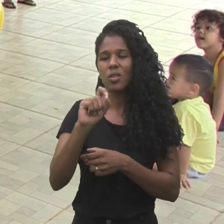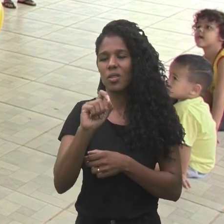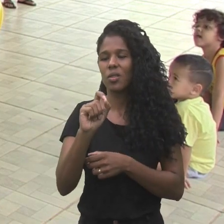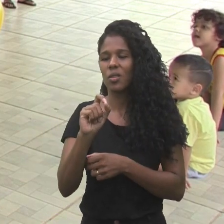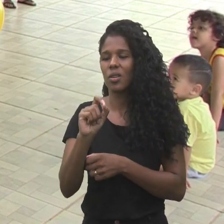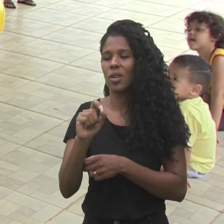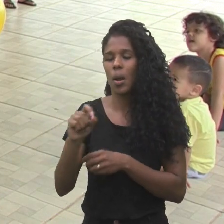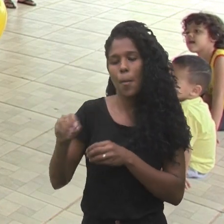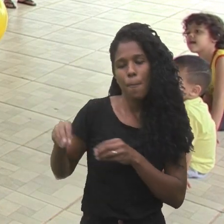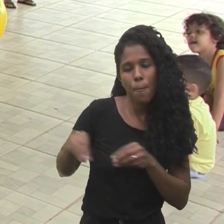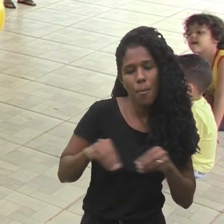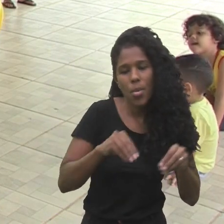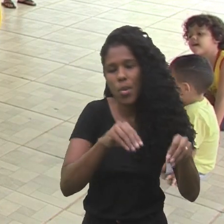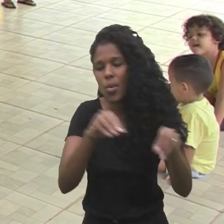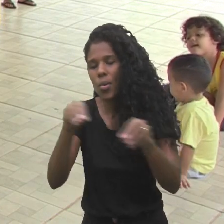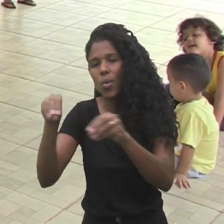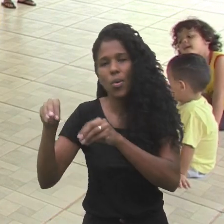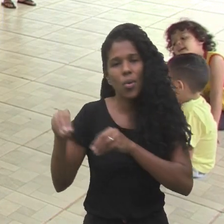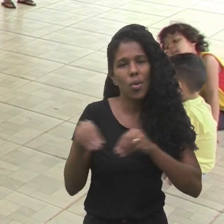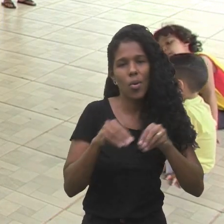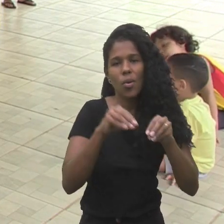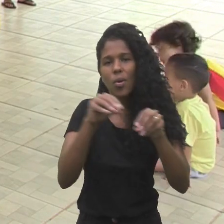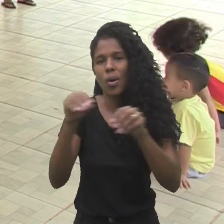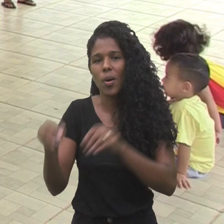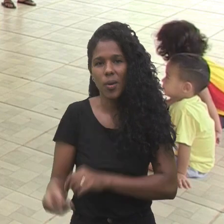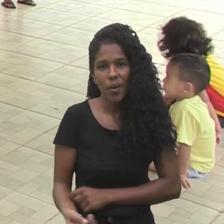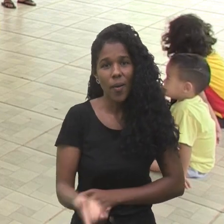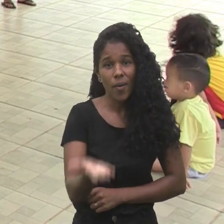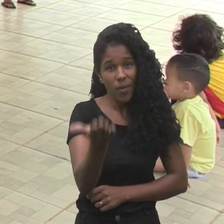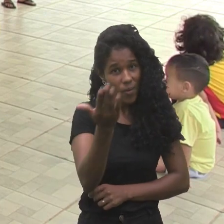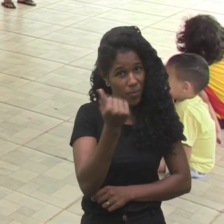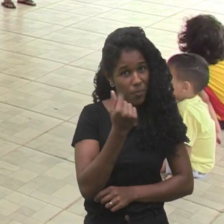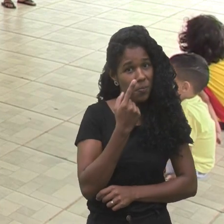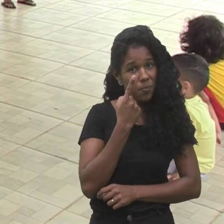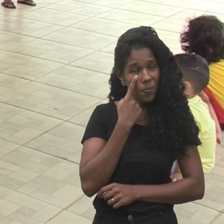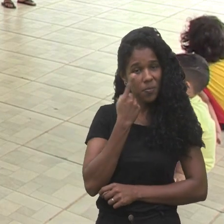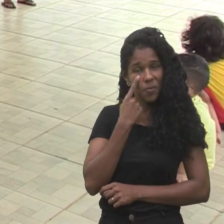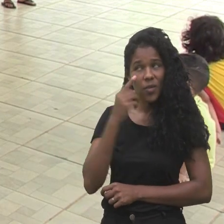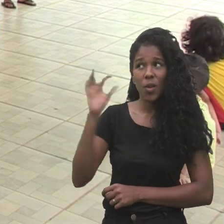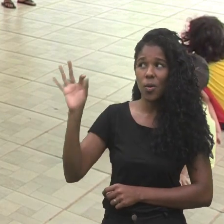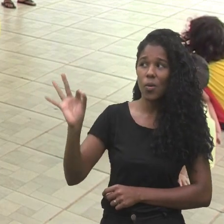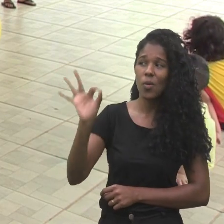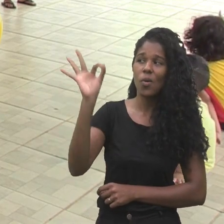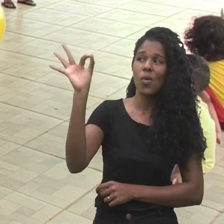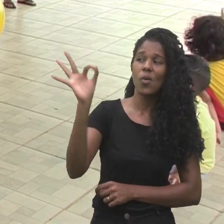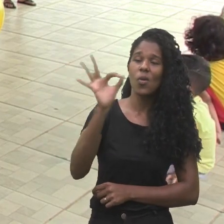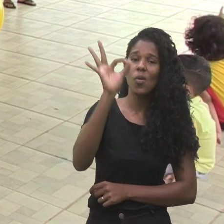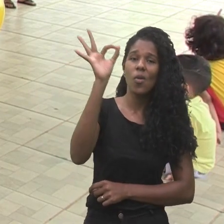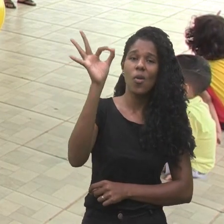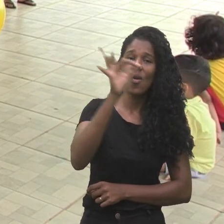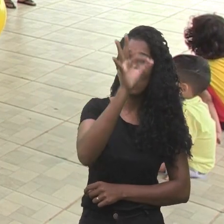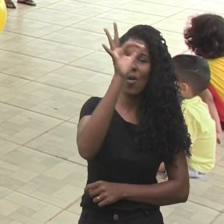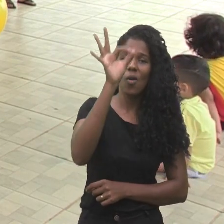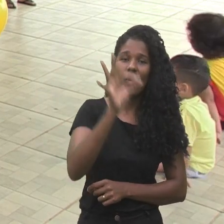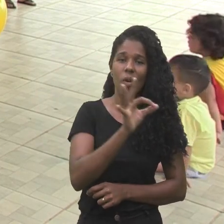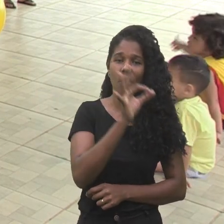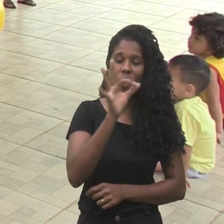abelhas. Venham ver como dão mel as abelhas do céu. Venham ver como dão mel.